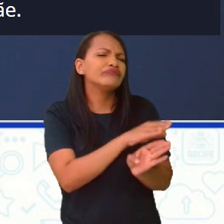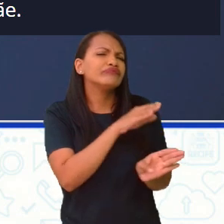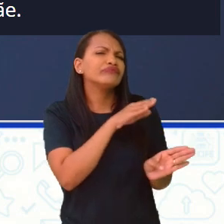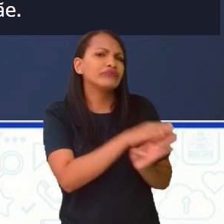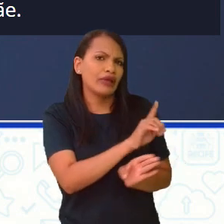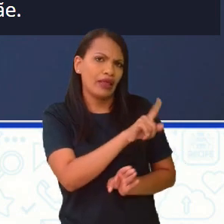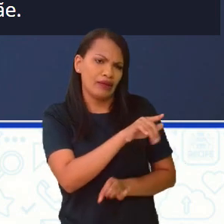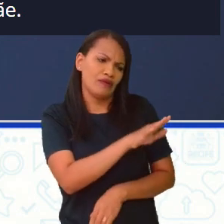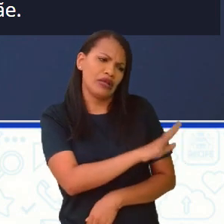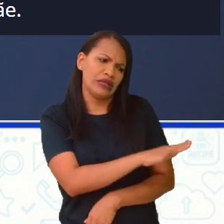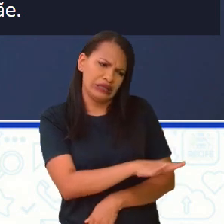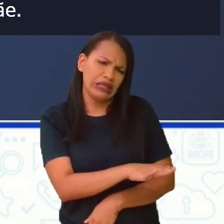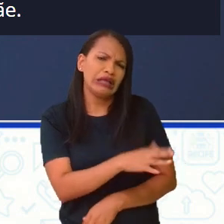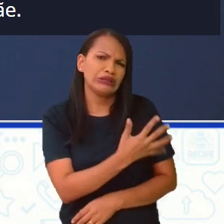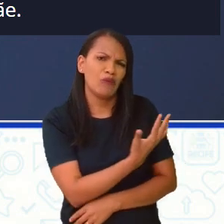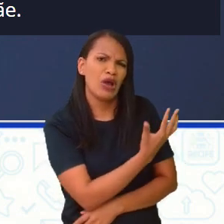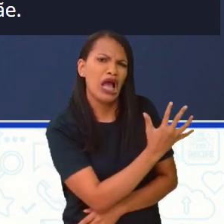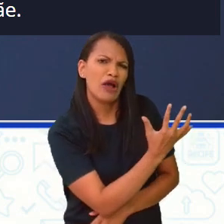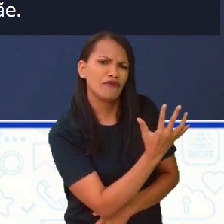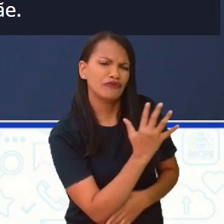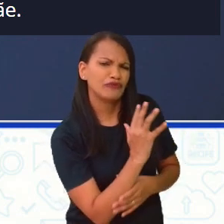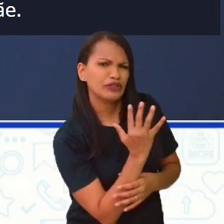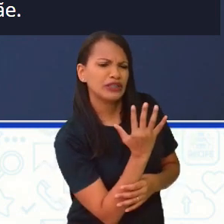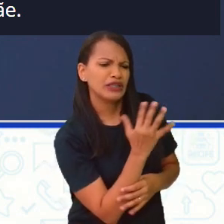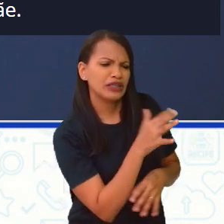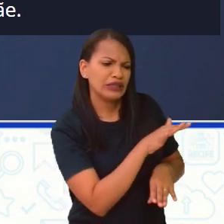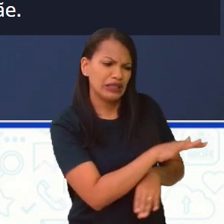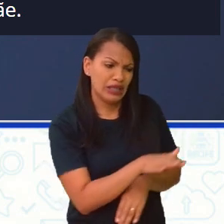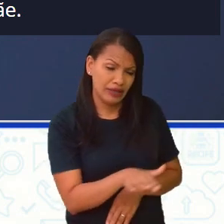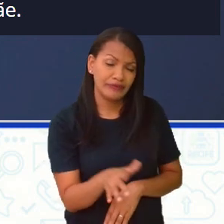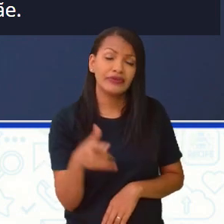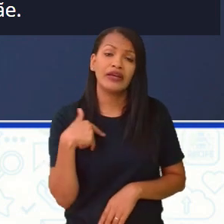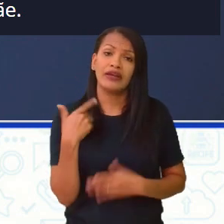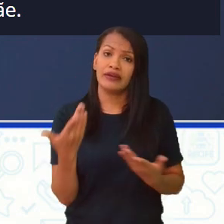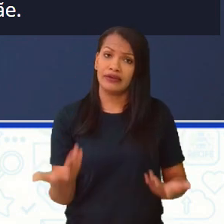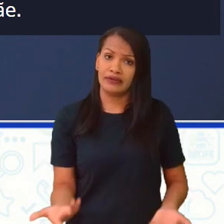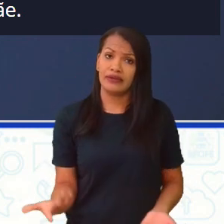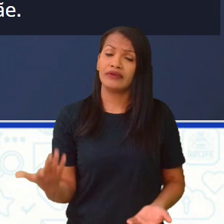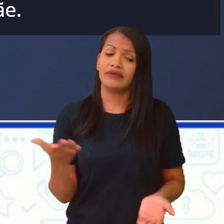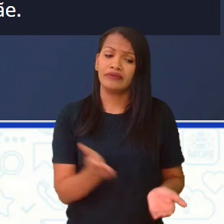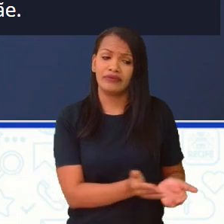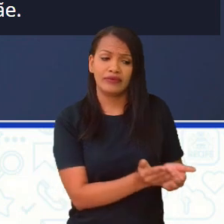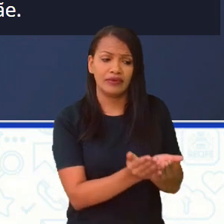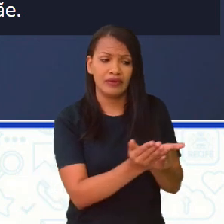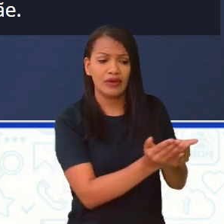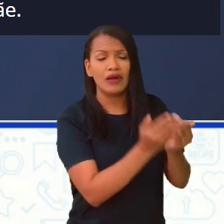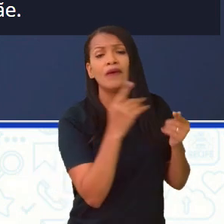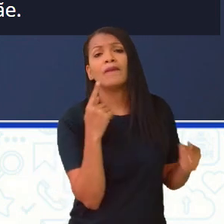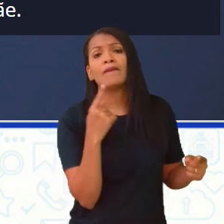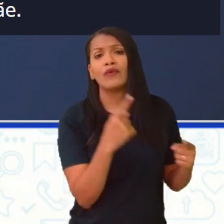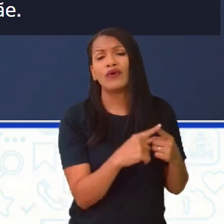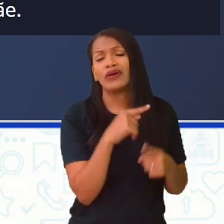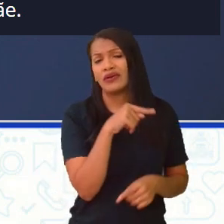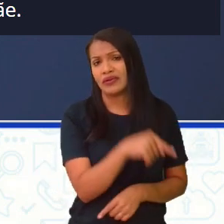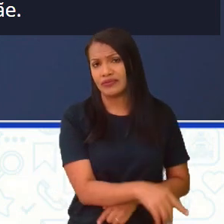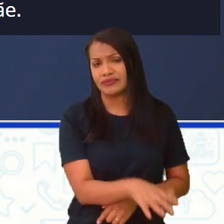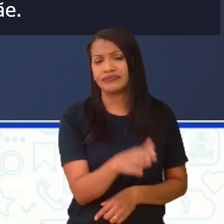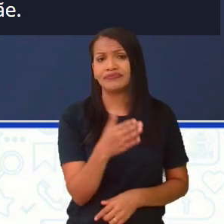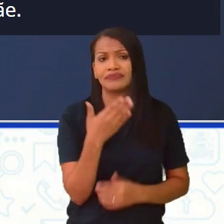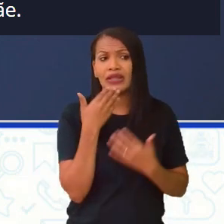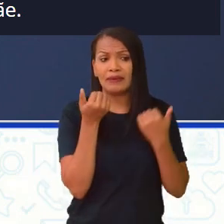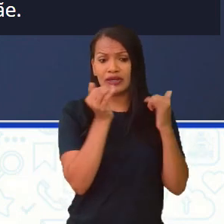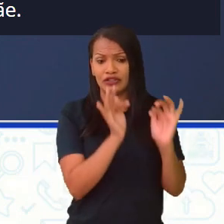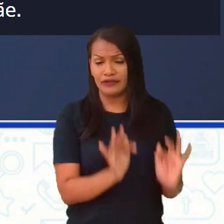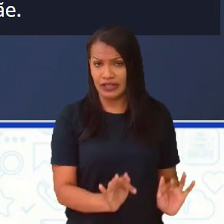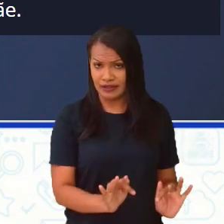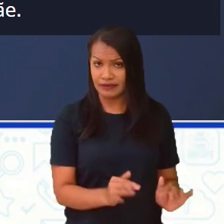é uma criança, né, uma árvore criança, a se tornar mastro de navio, porque assim ela seria mais